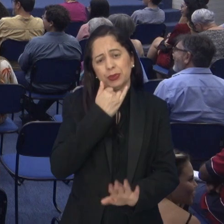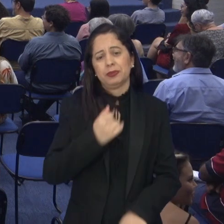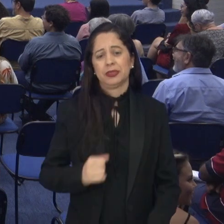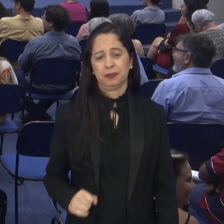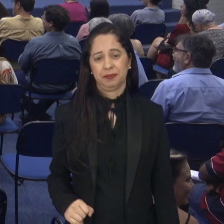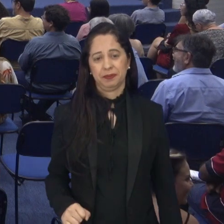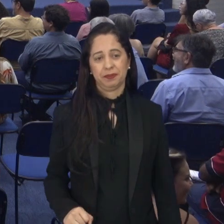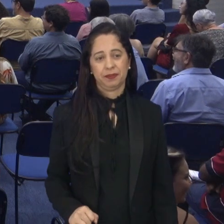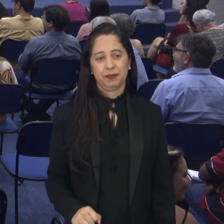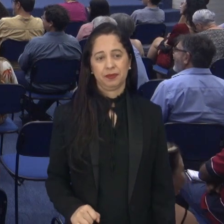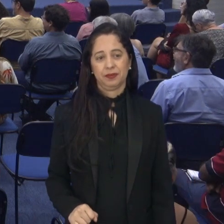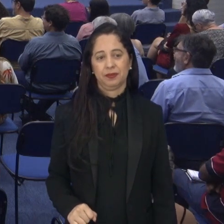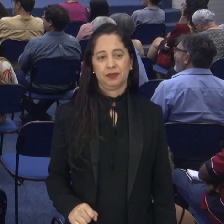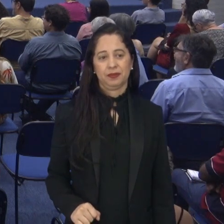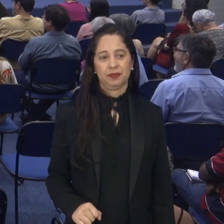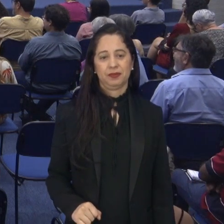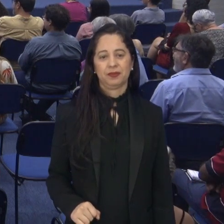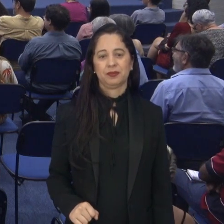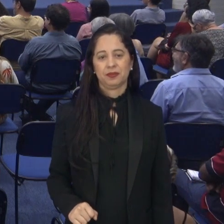É o mesmo.